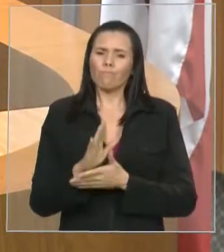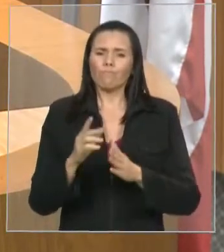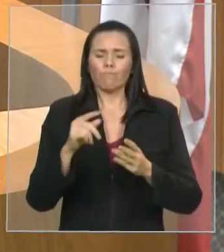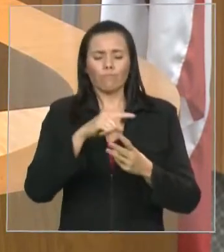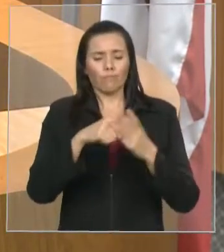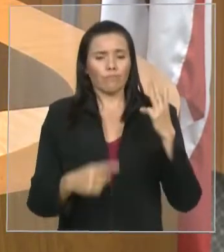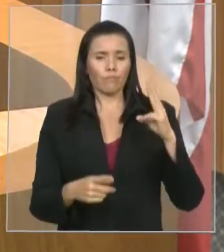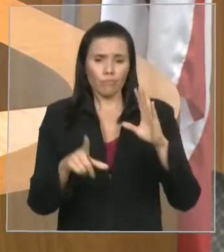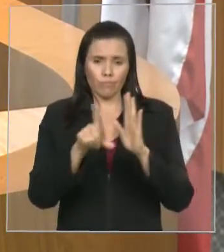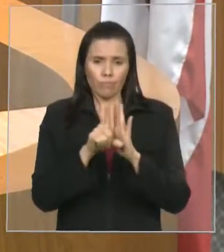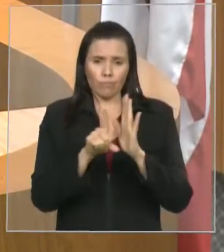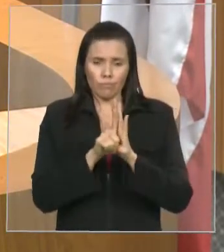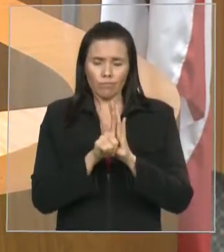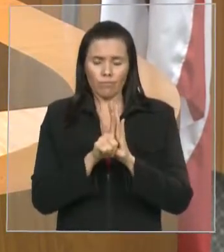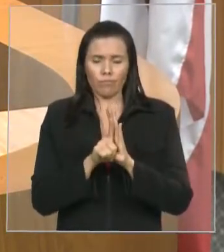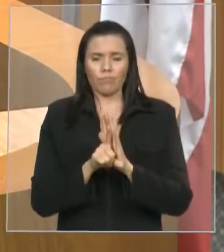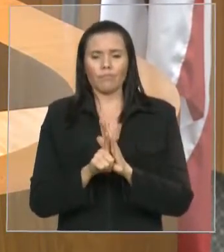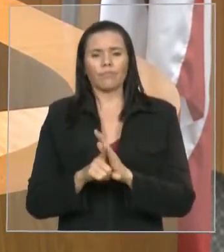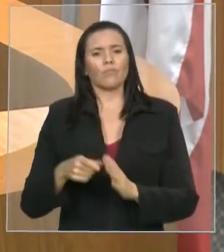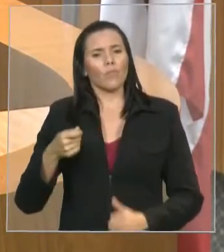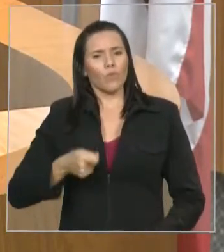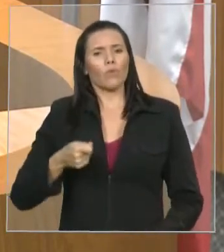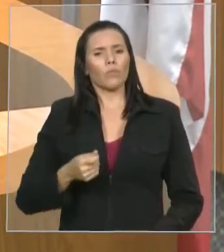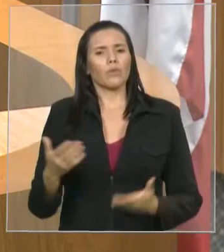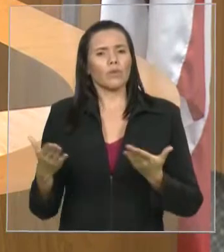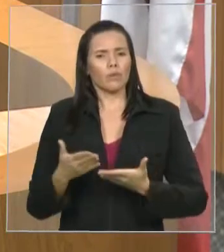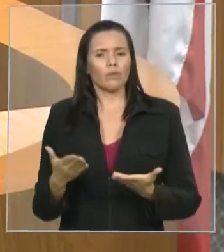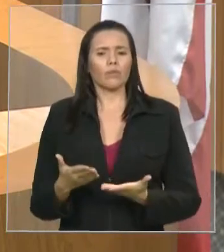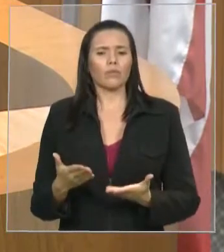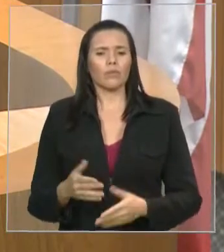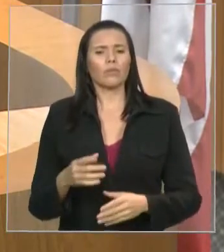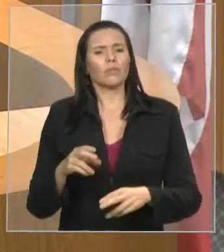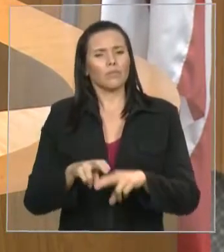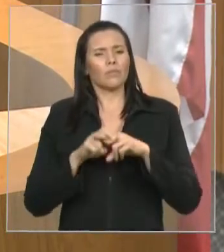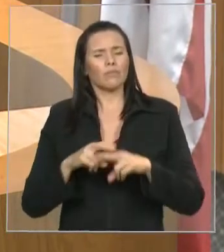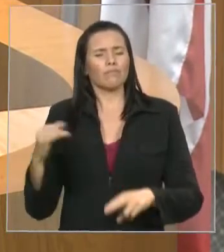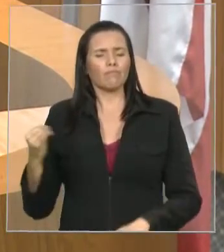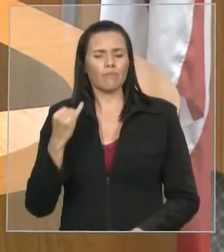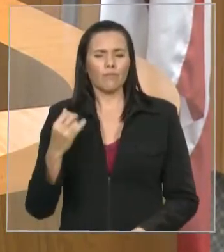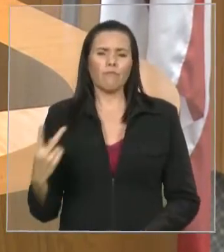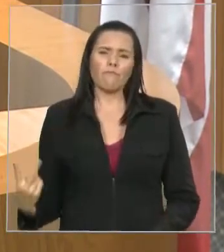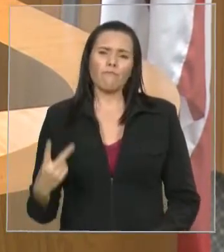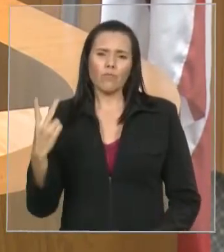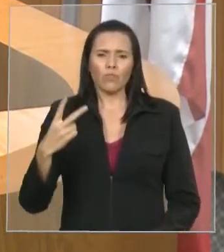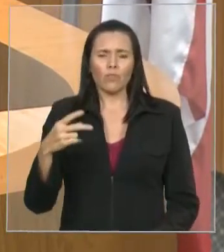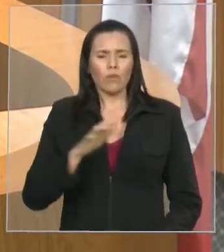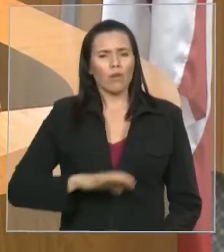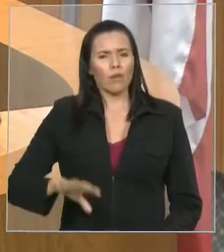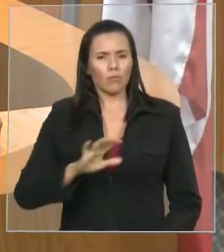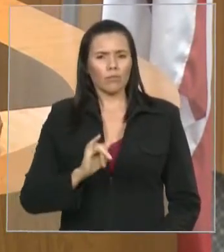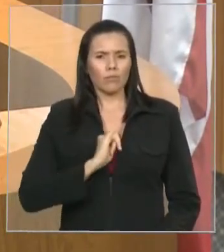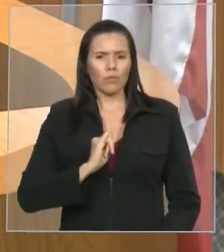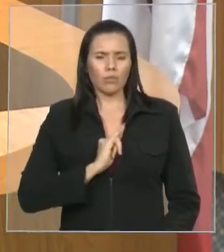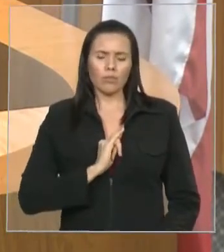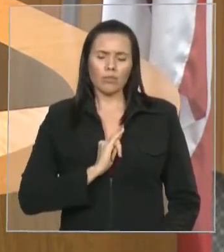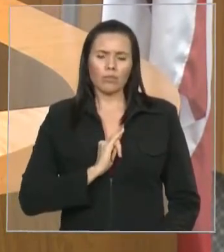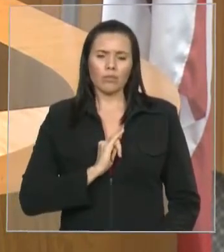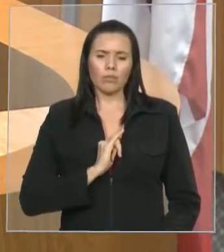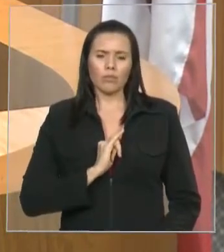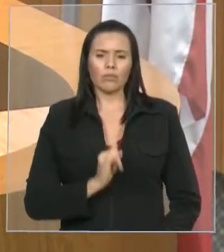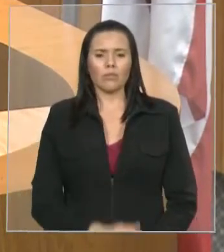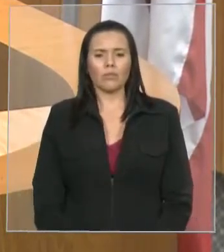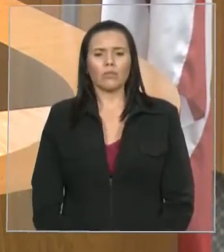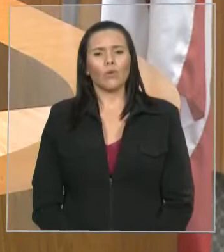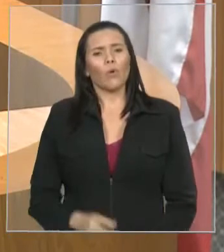valorizando a nossa capital Imperatriz, a nossa região tocantina, o nosso povo. Portanto, eu deixo mais uma vez o agradecimento a esta